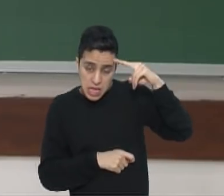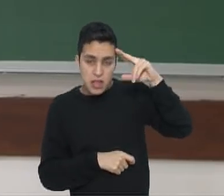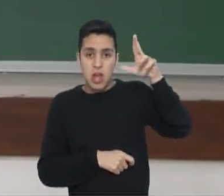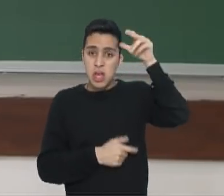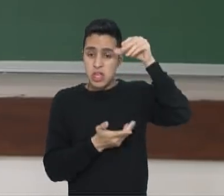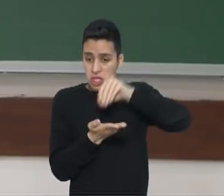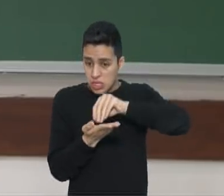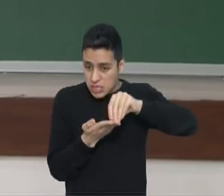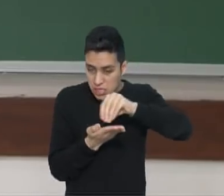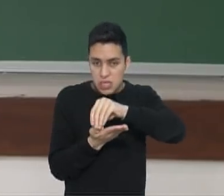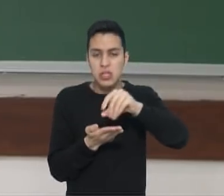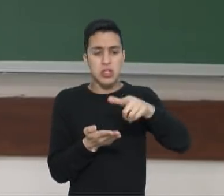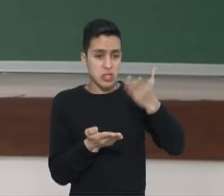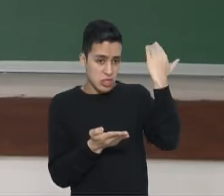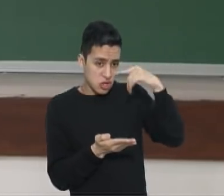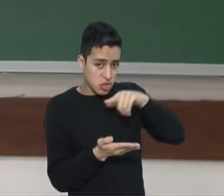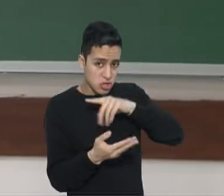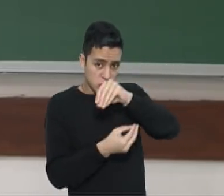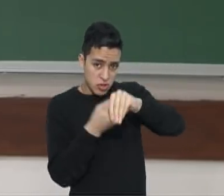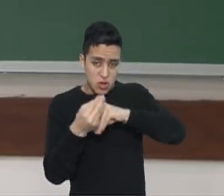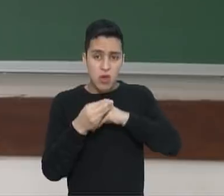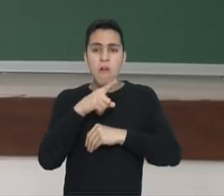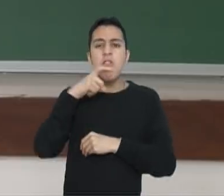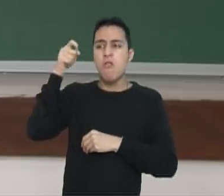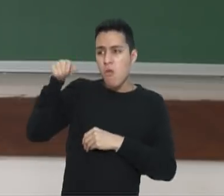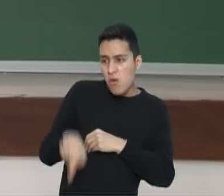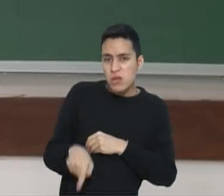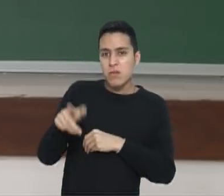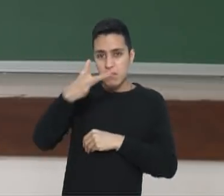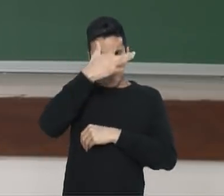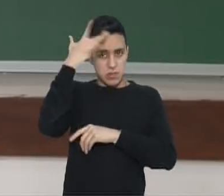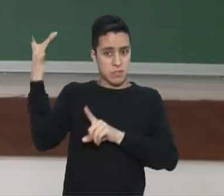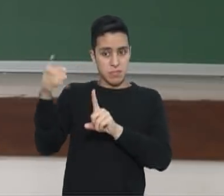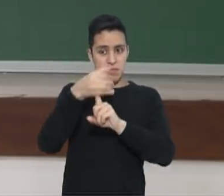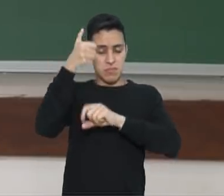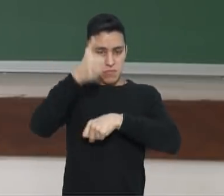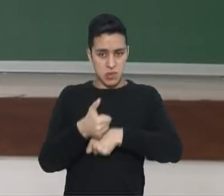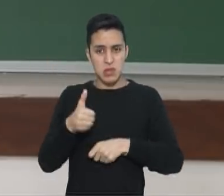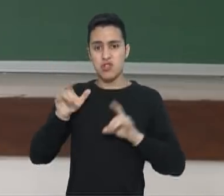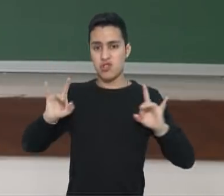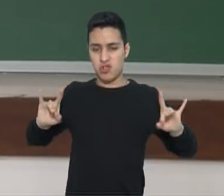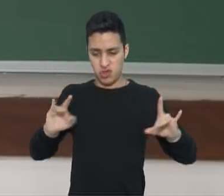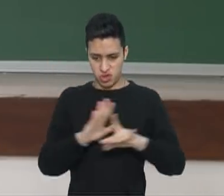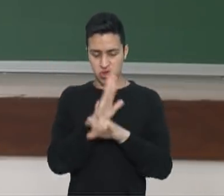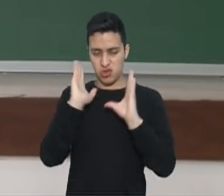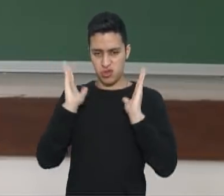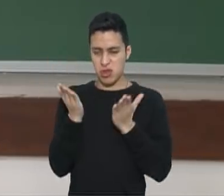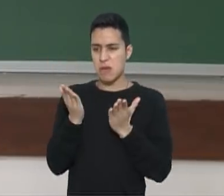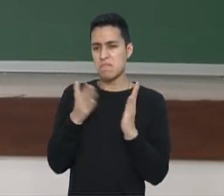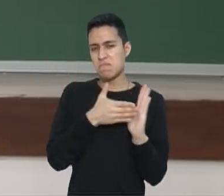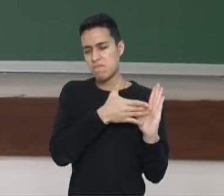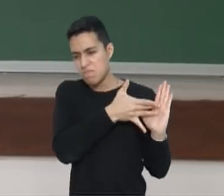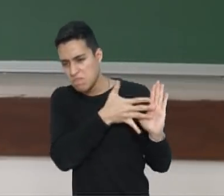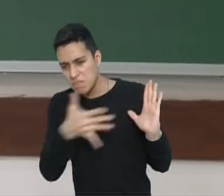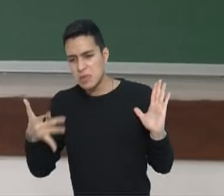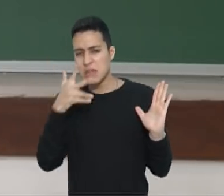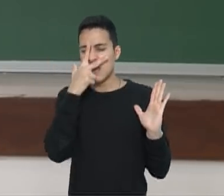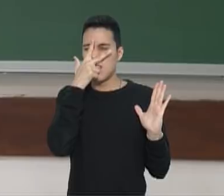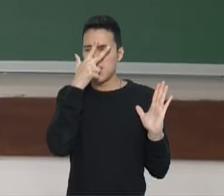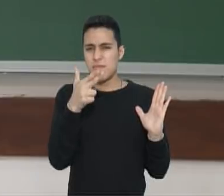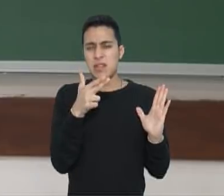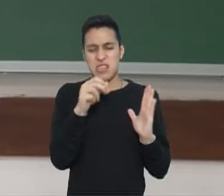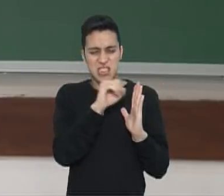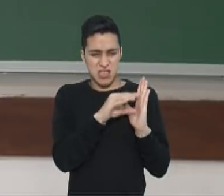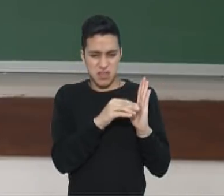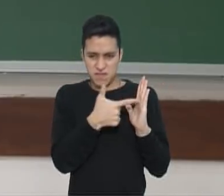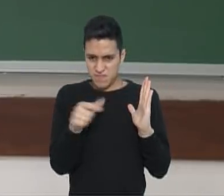xadrez que tinha nos russos, os seus dominantes líderes durante quase todo o